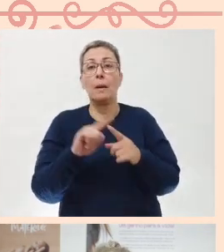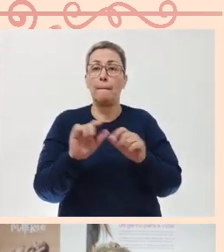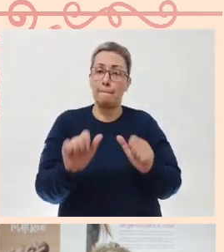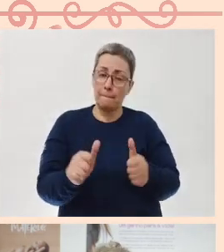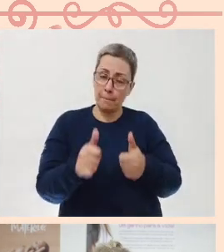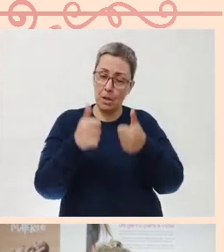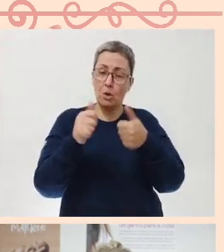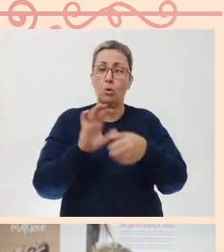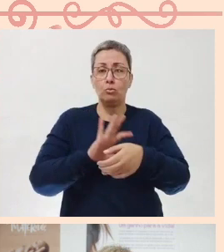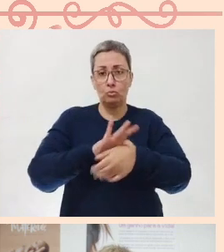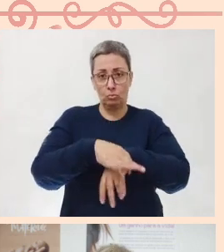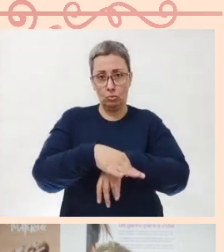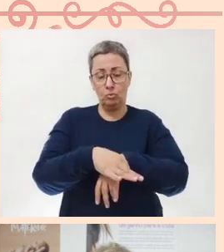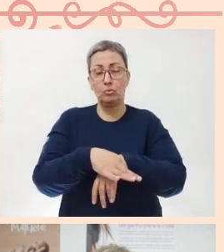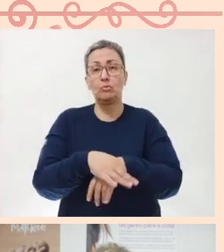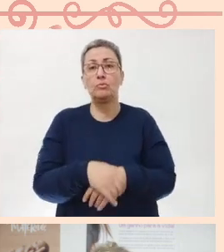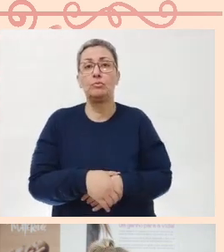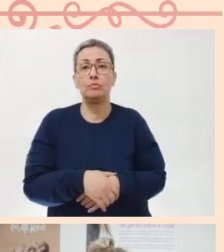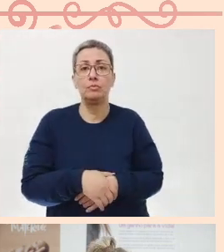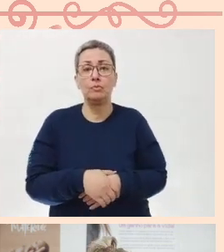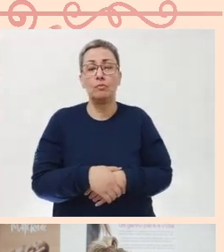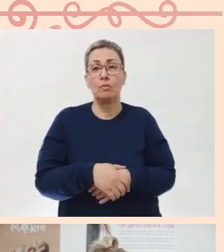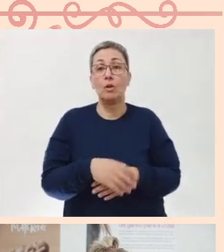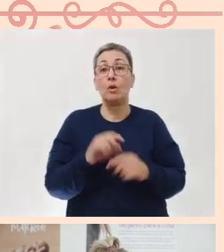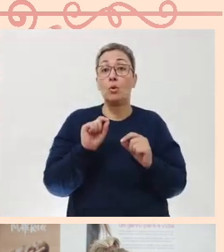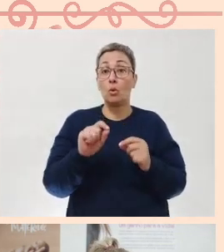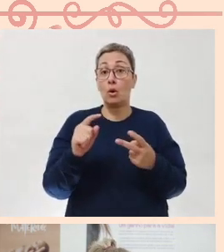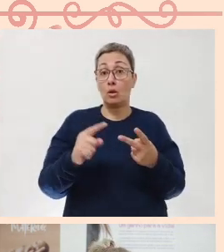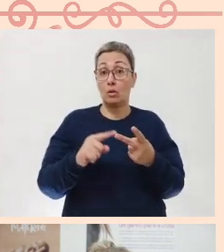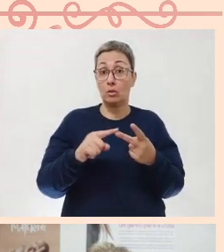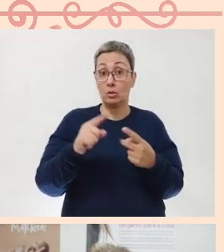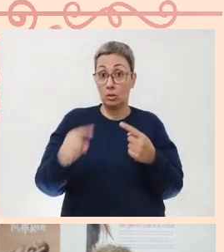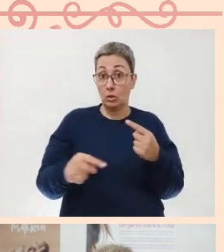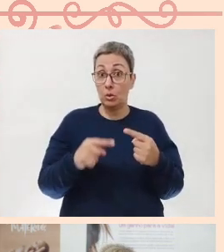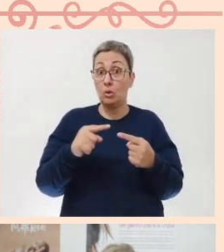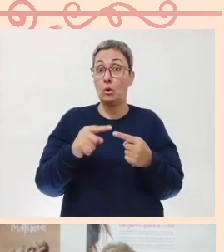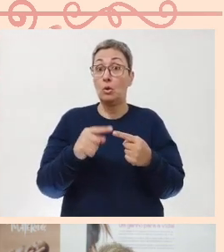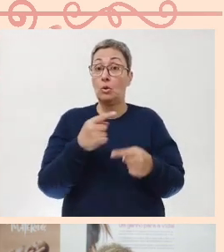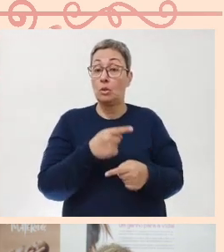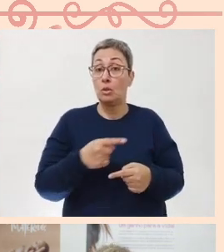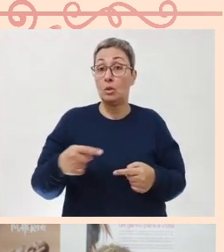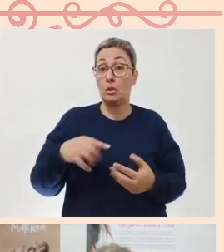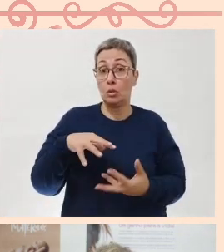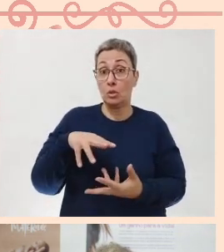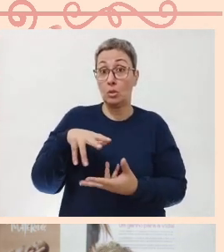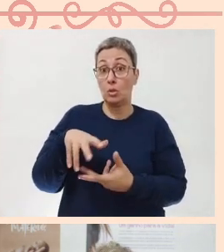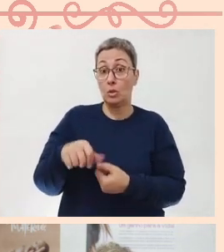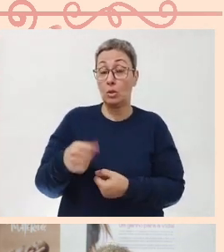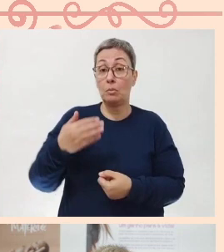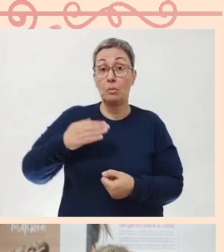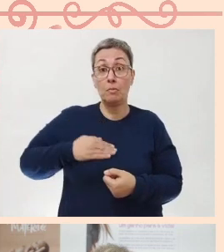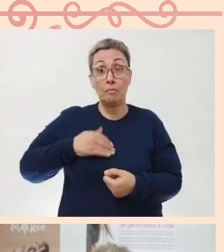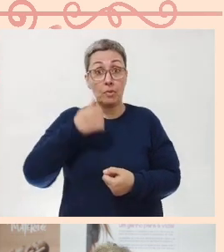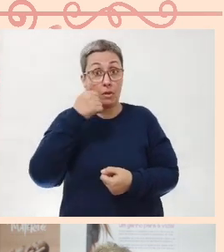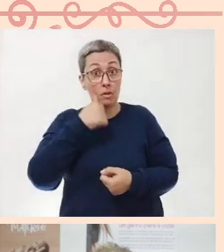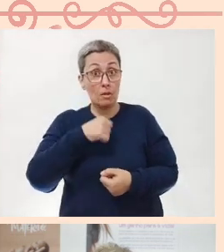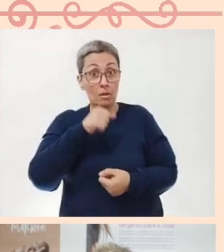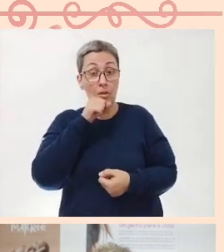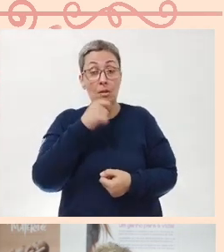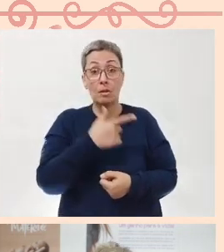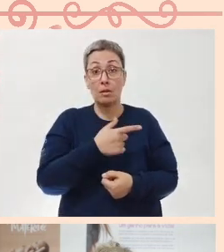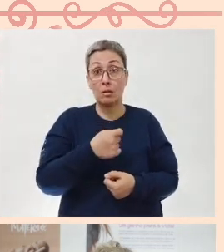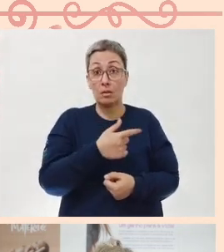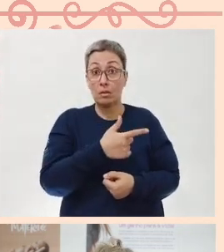unidade neonatal da maneira mais segura. O segundo objetivo da Semana Mundial